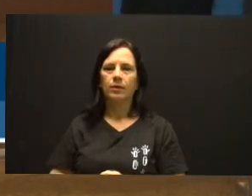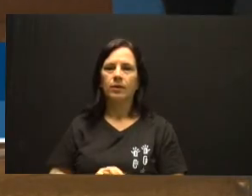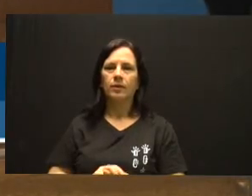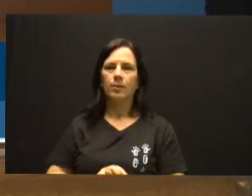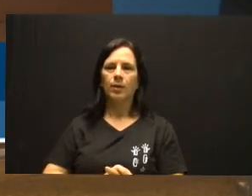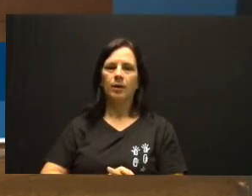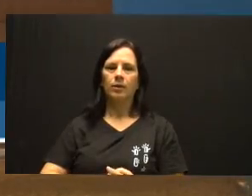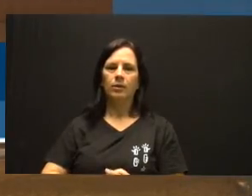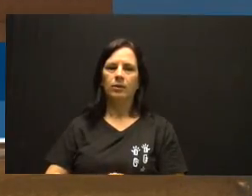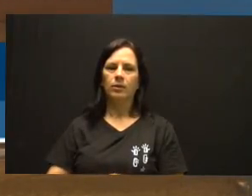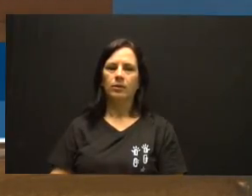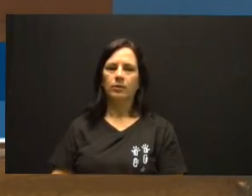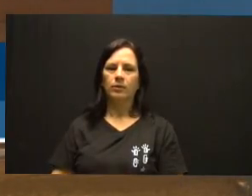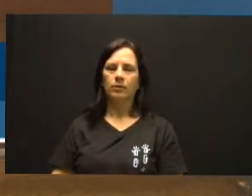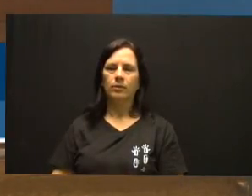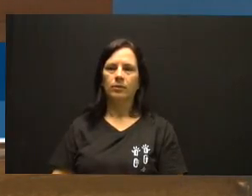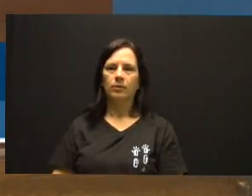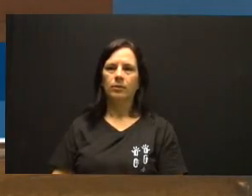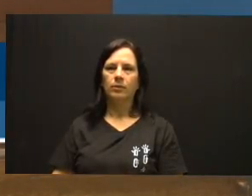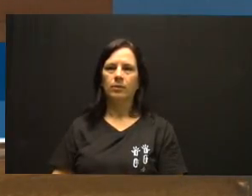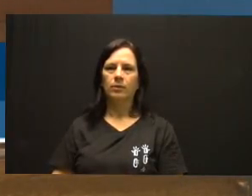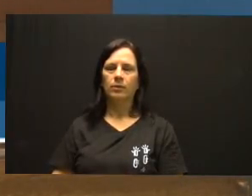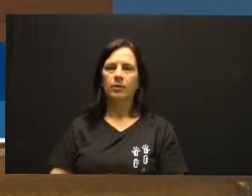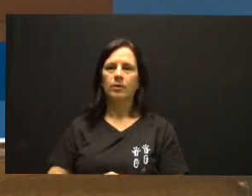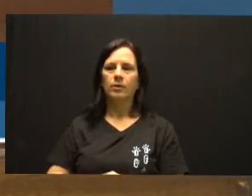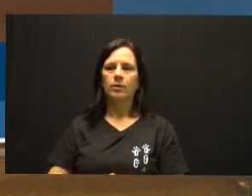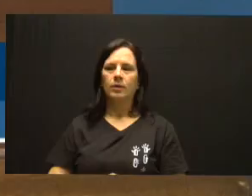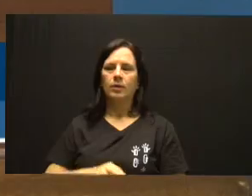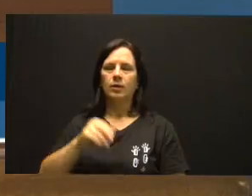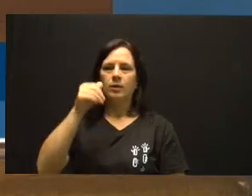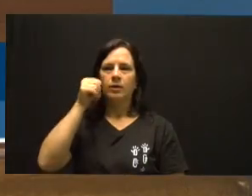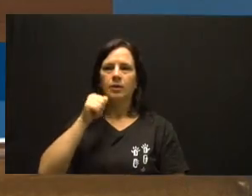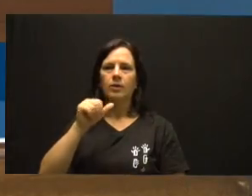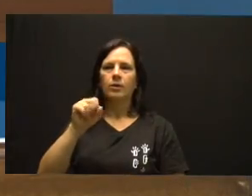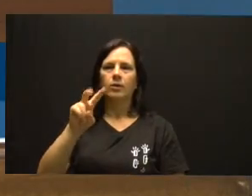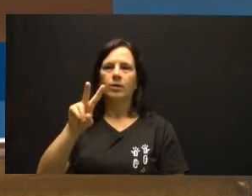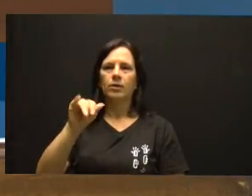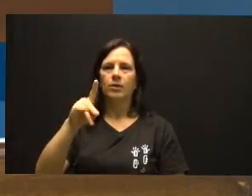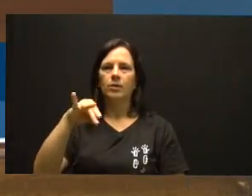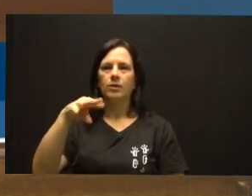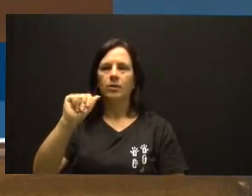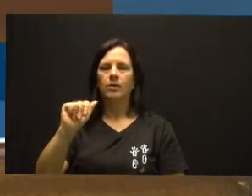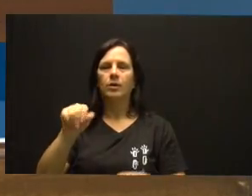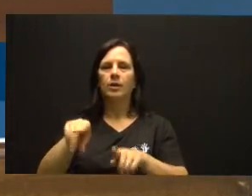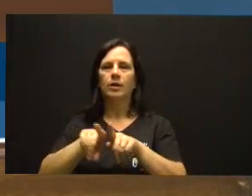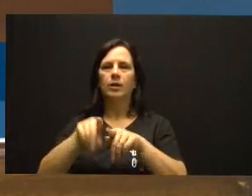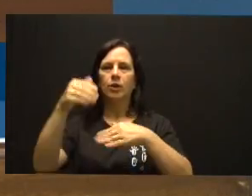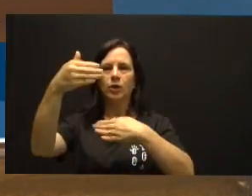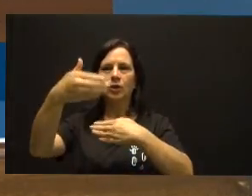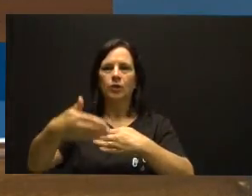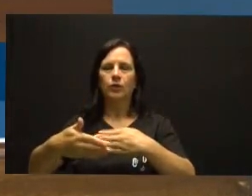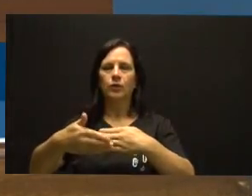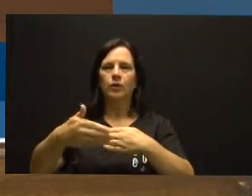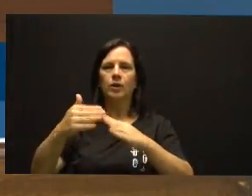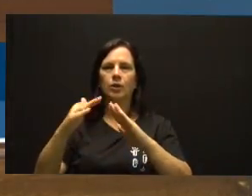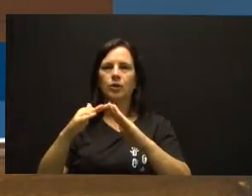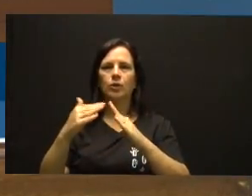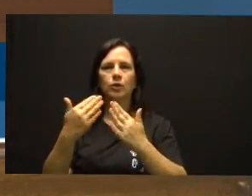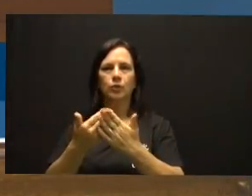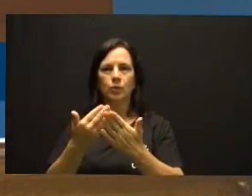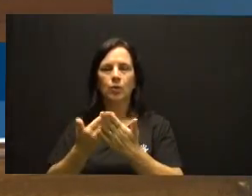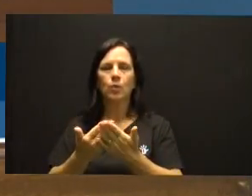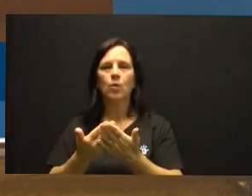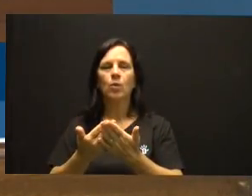dona Vanilda Rosa, da Cruzeiro do Sul, que em frente à residência sofre com